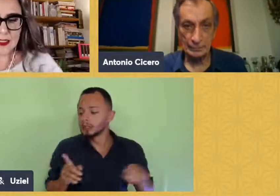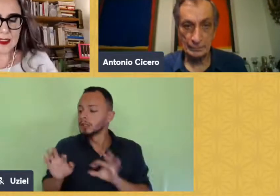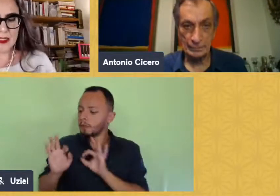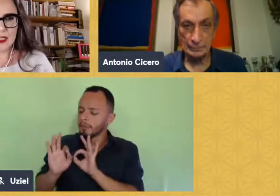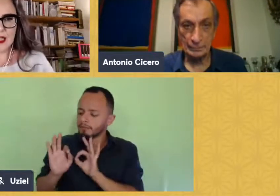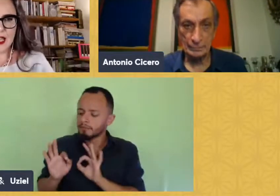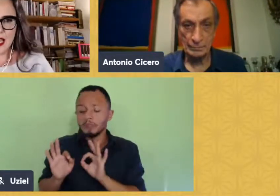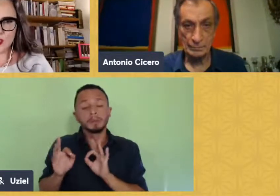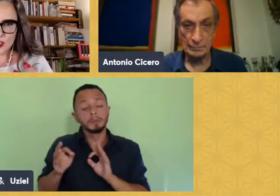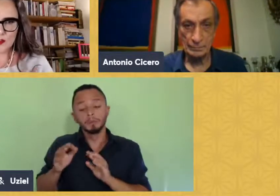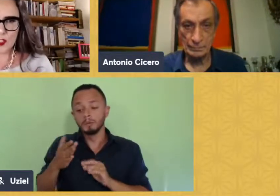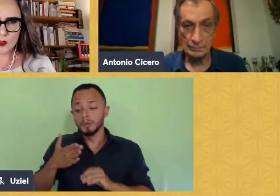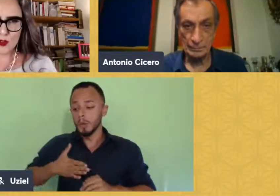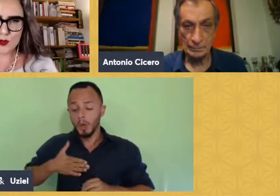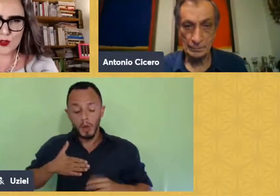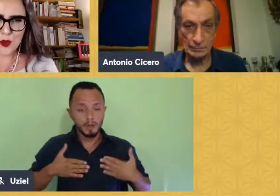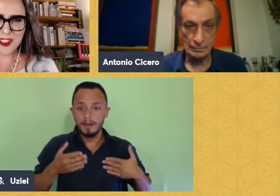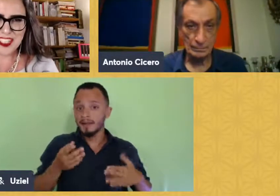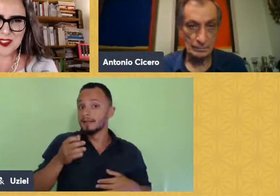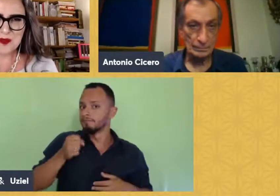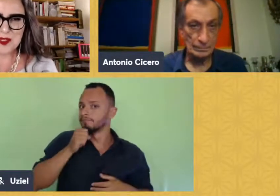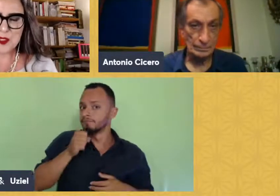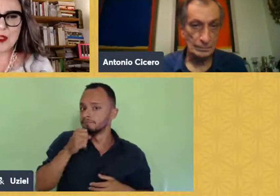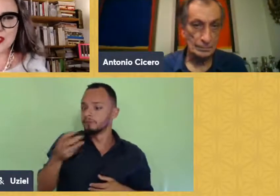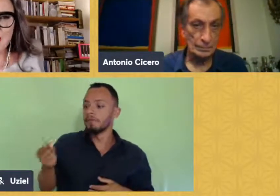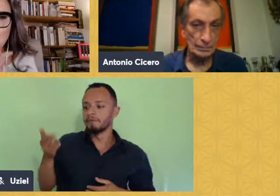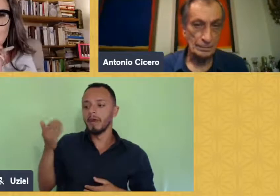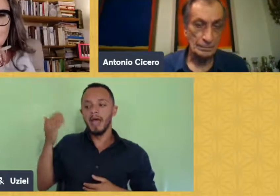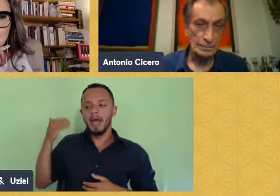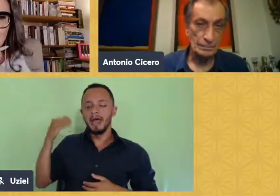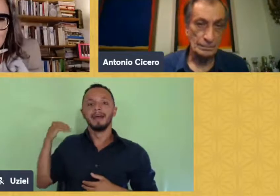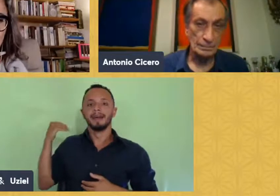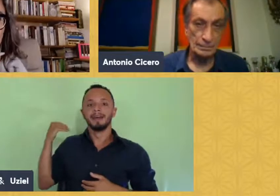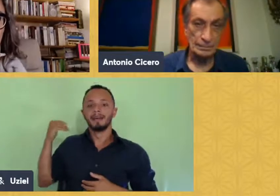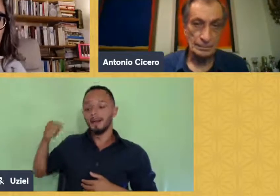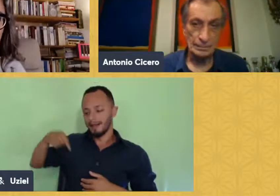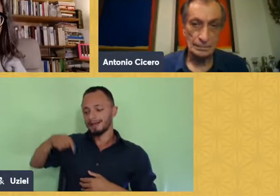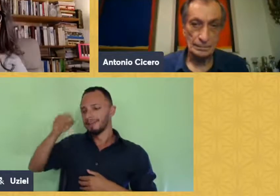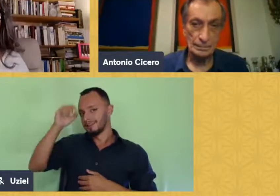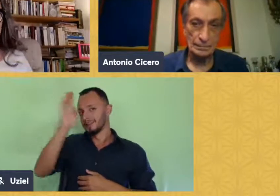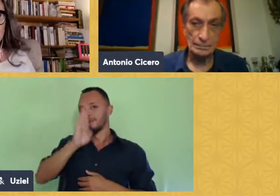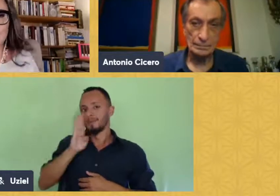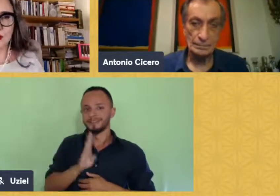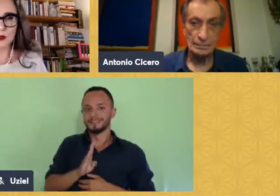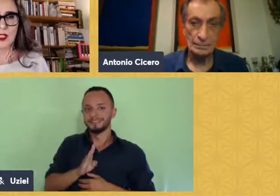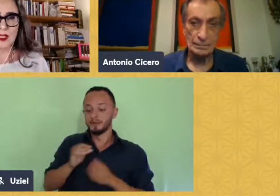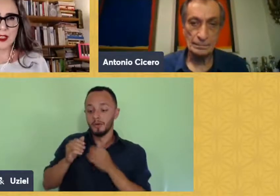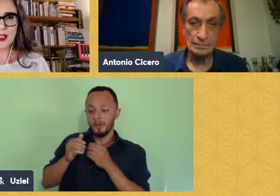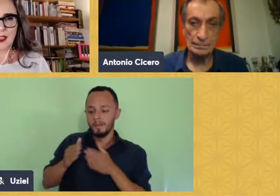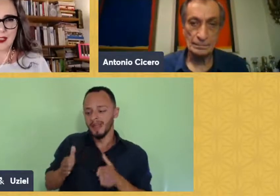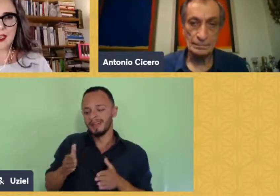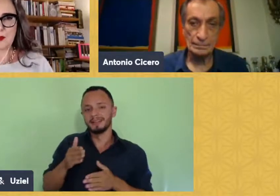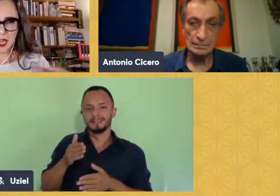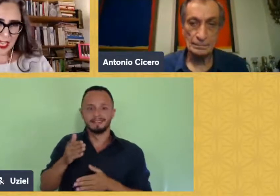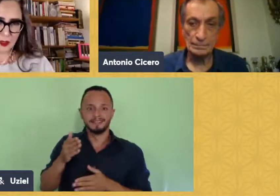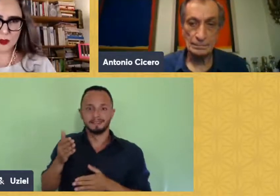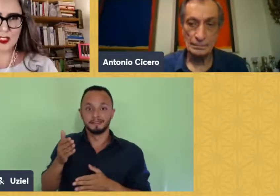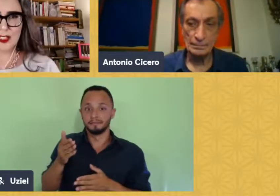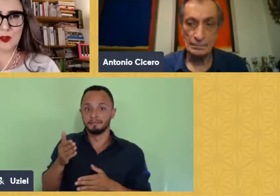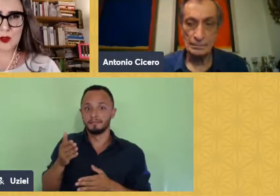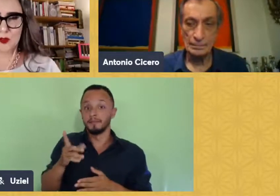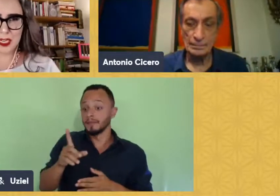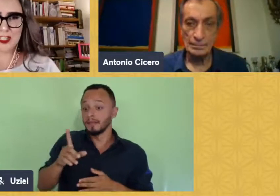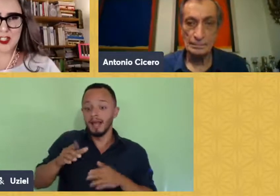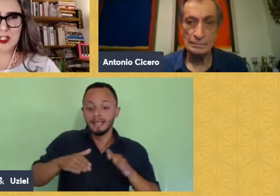quer dizer, a gente está falando de um contexto muito especial, né? Que ali talvez Vinícius e Tom tenham quebrado,